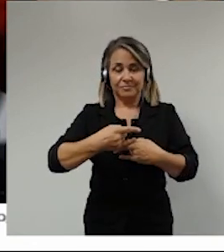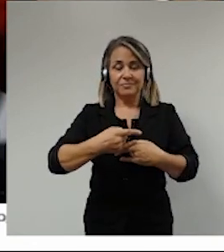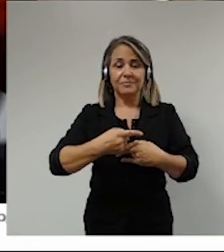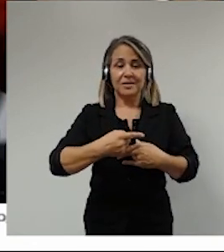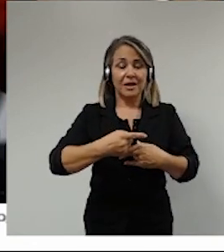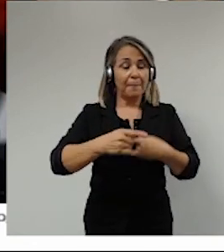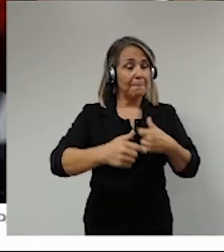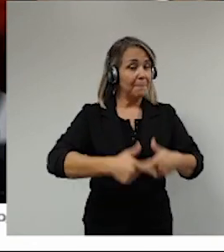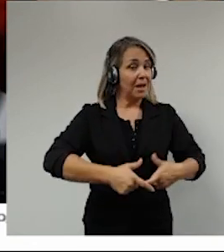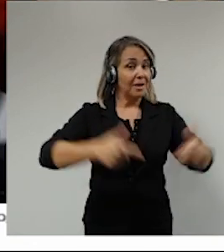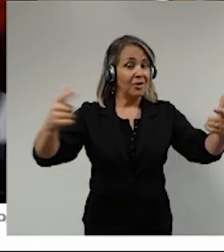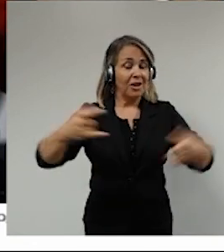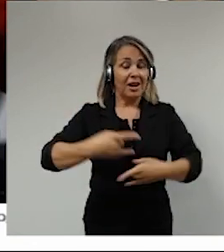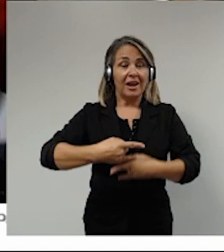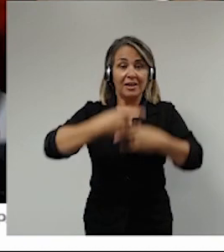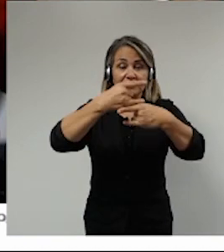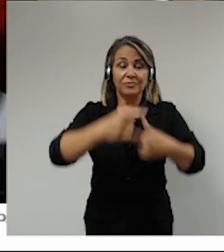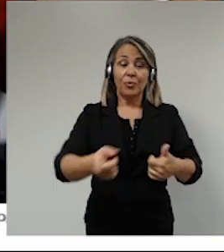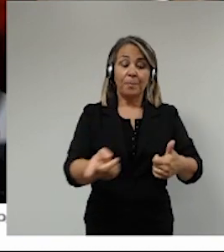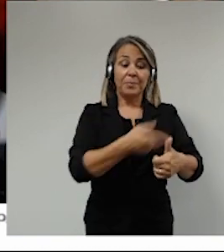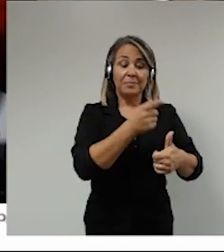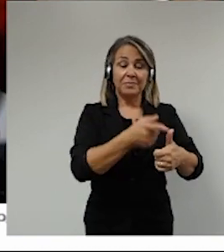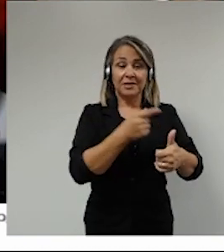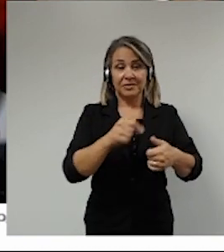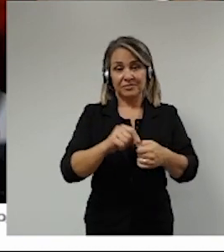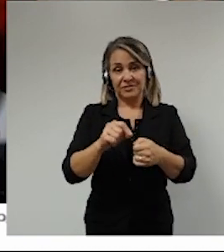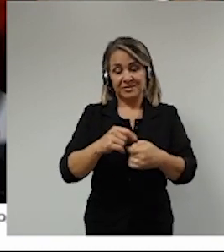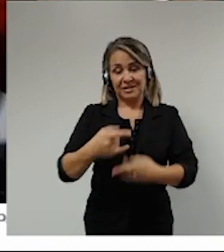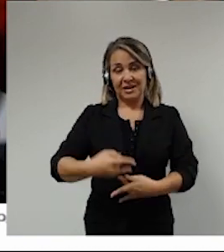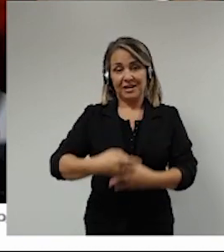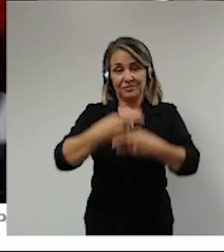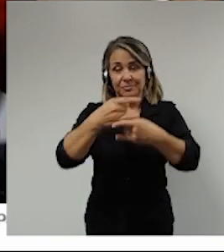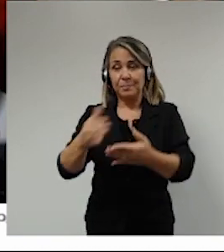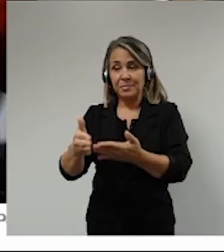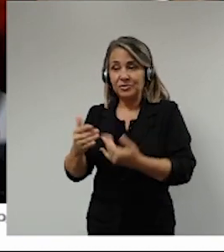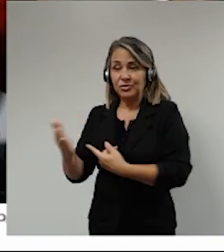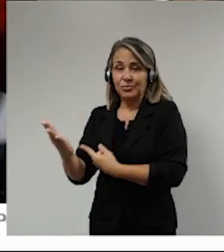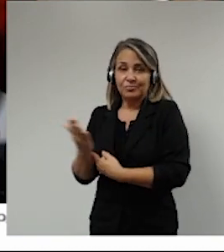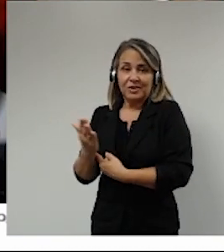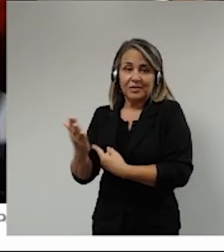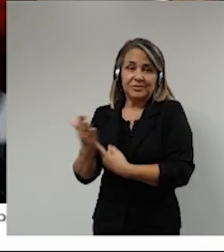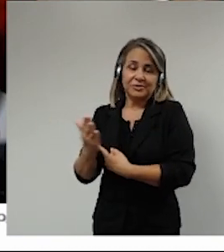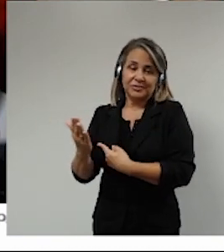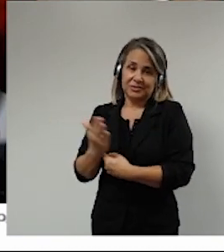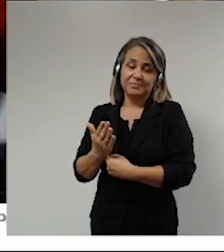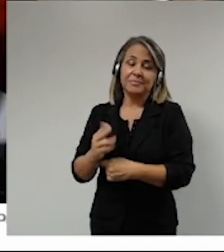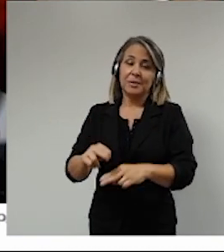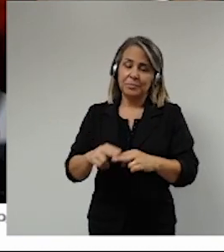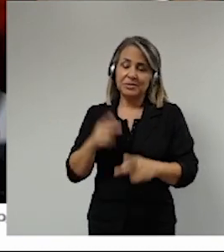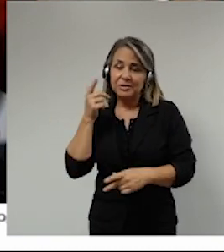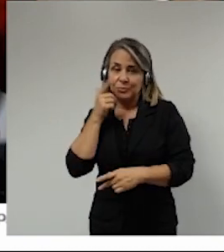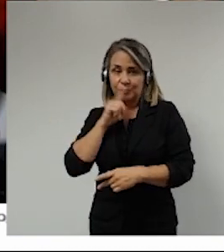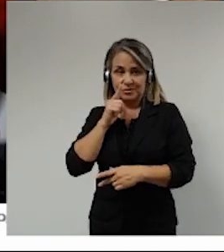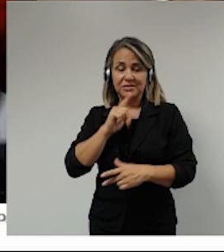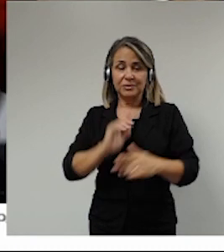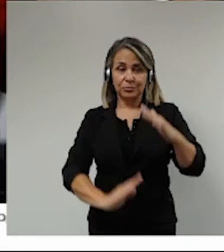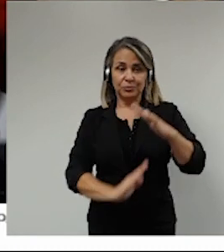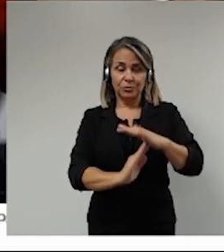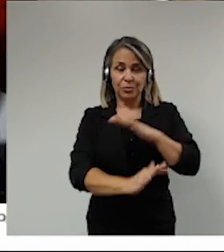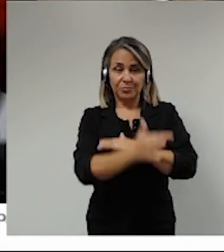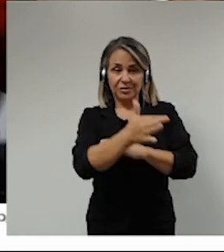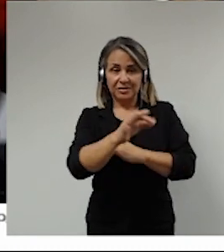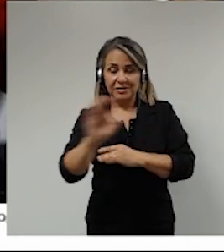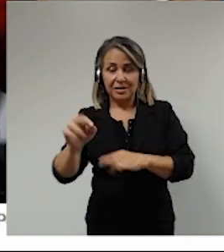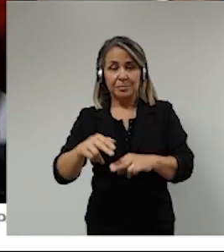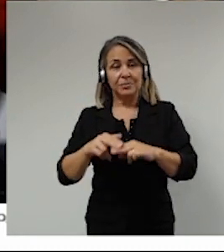fez uma das maiores lives e foi o primeiro a fazer lives pedindo doações. Então, foi por isso que o Gustavo Lima apareceu. Inclusive, graças